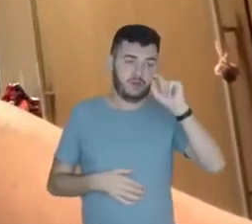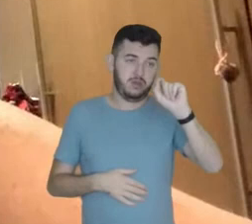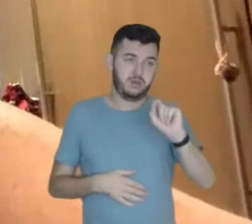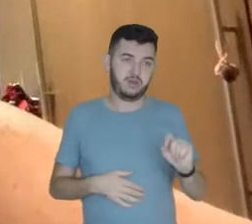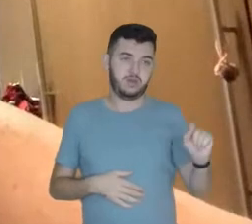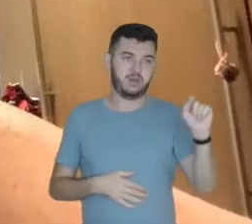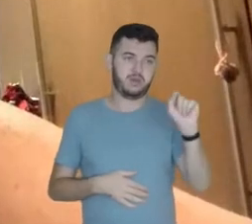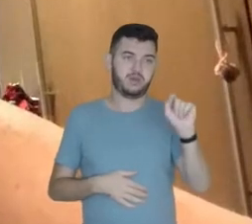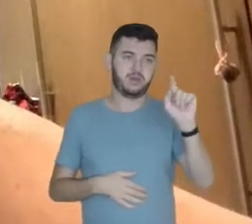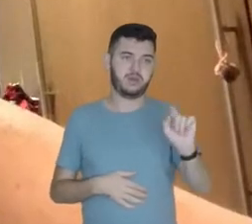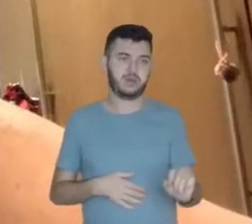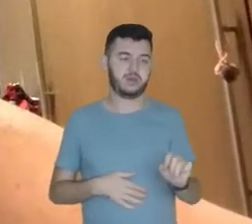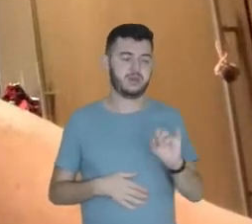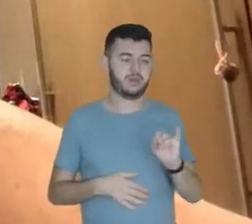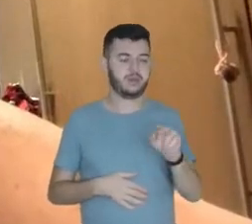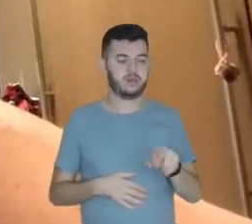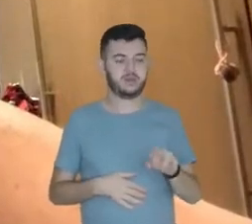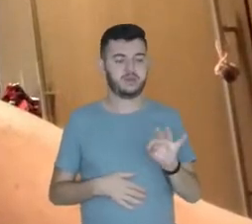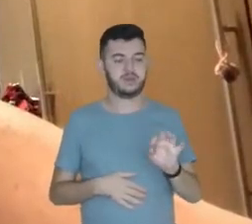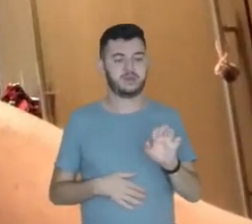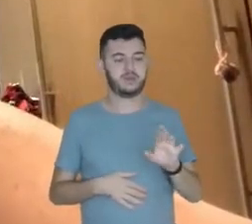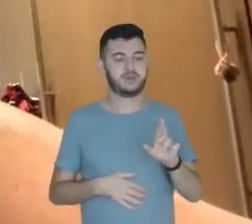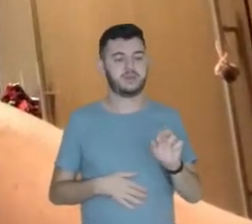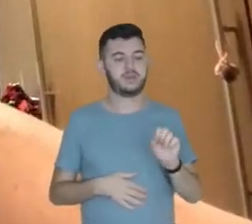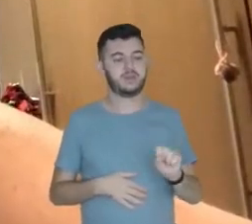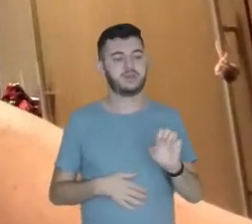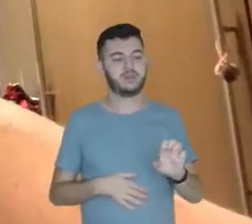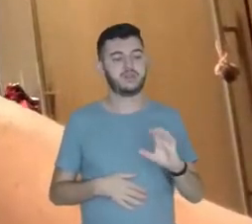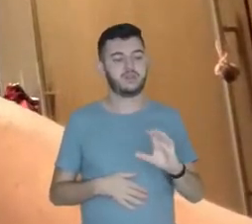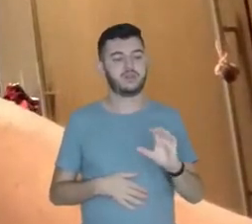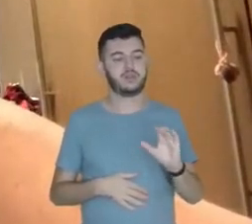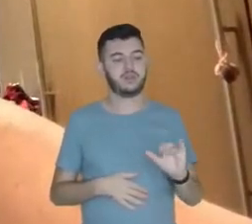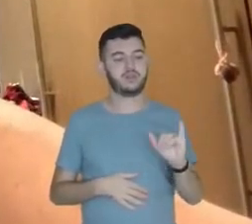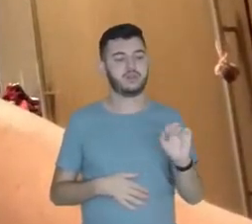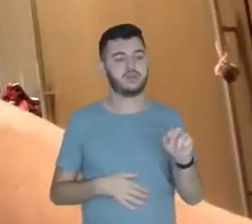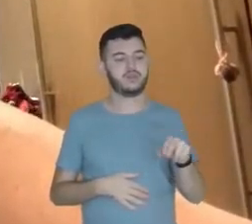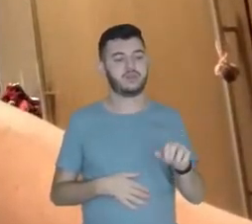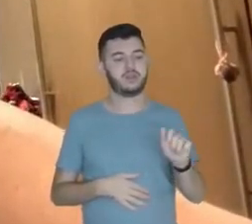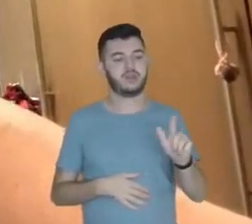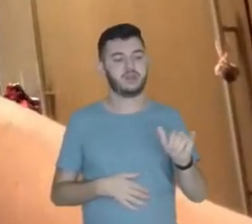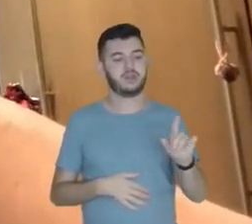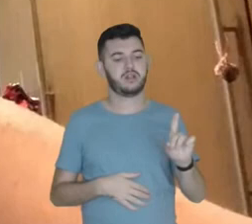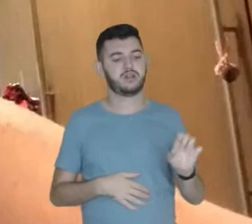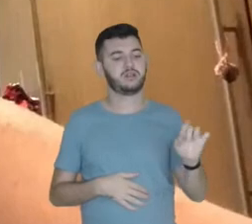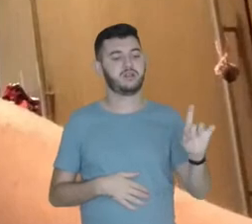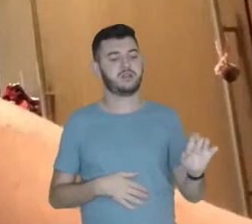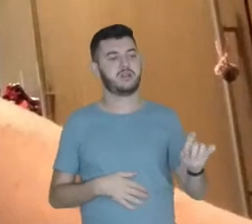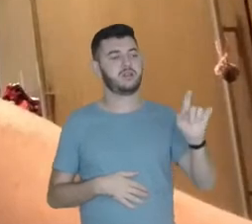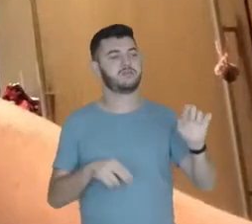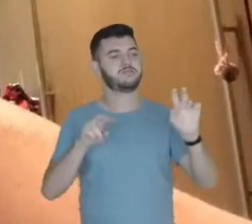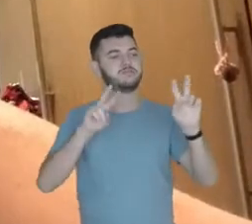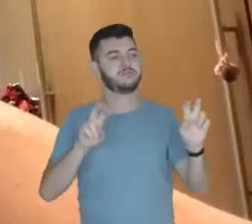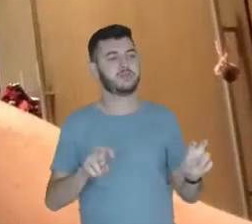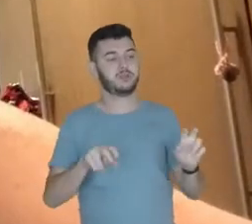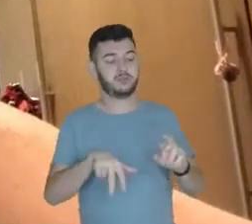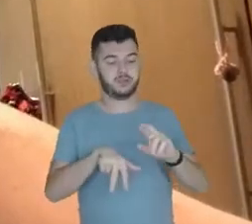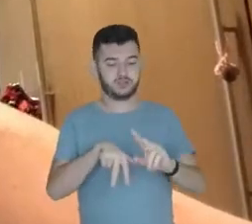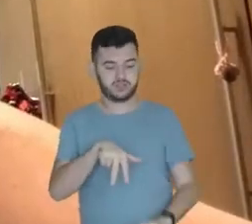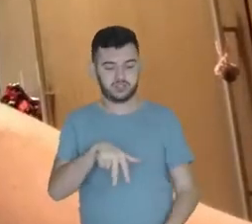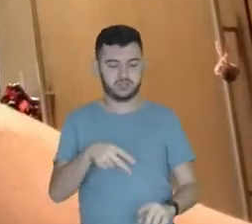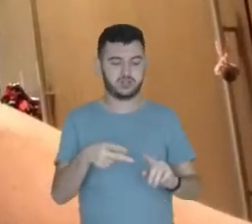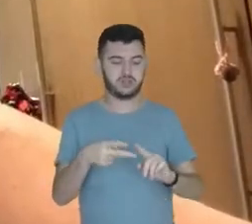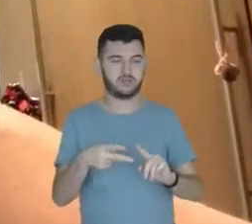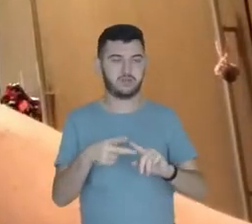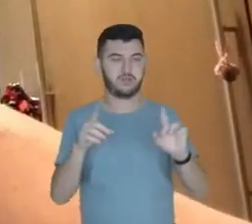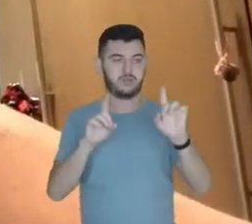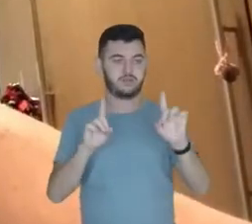nas interseccionalidades, né, entre gênero, deficiência, classe e raça e etnia,